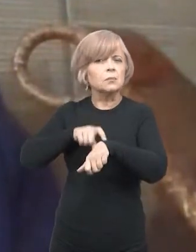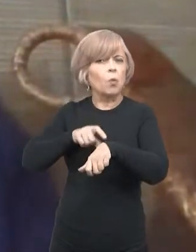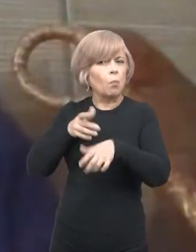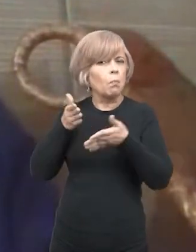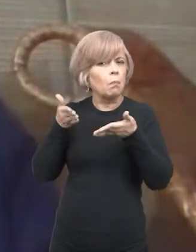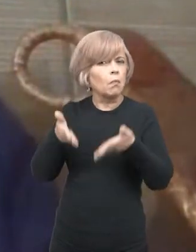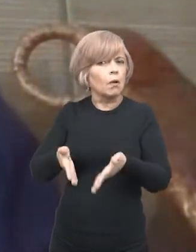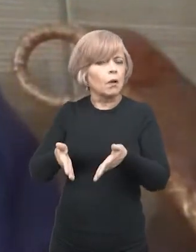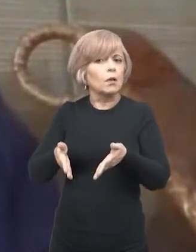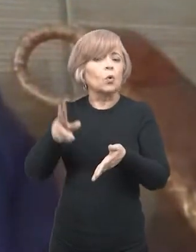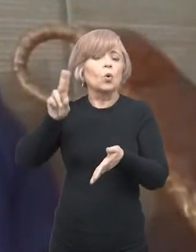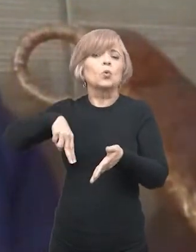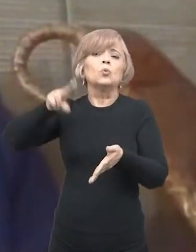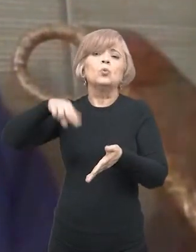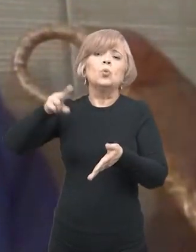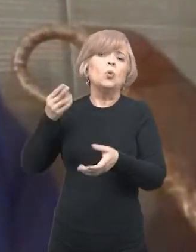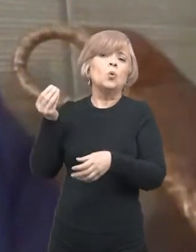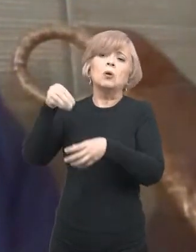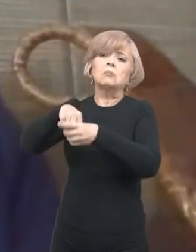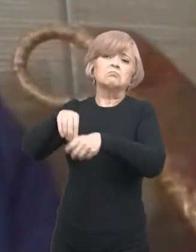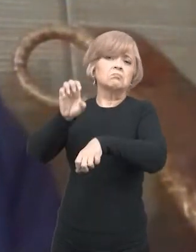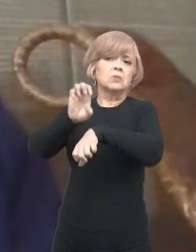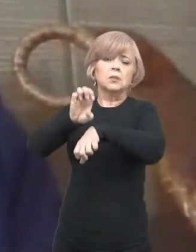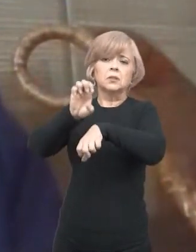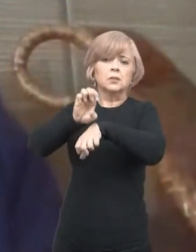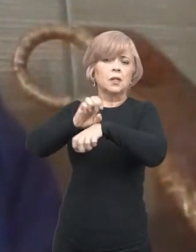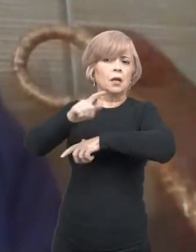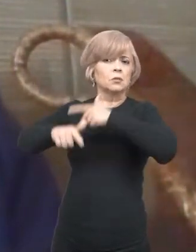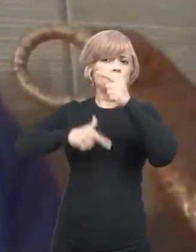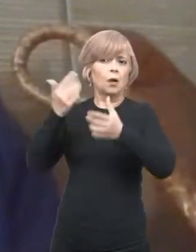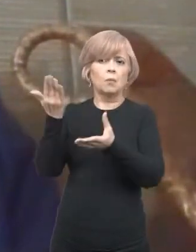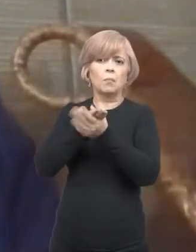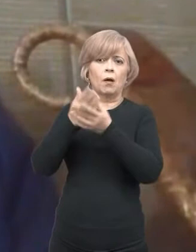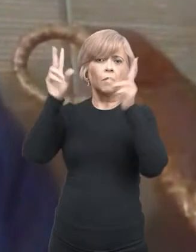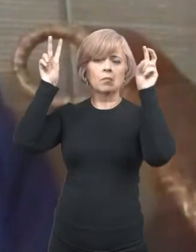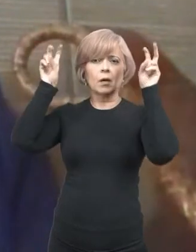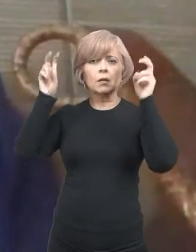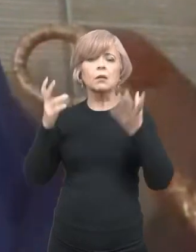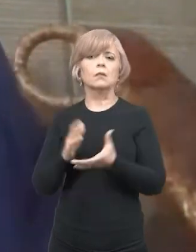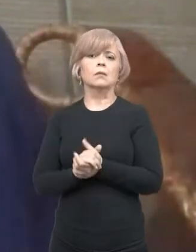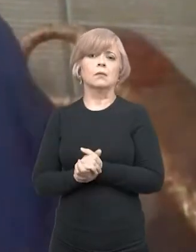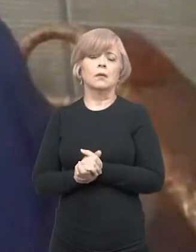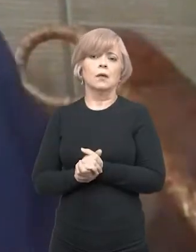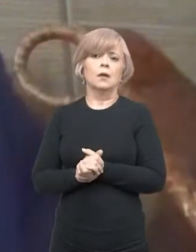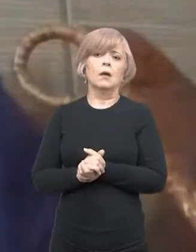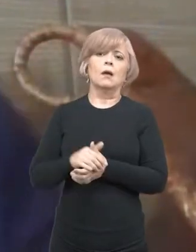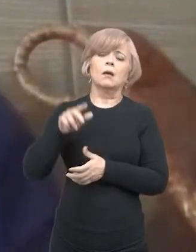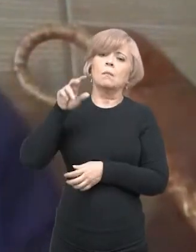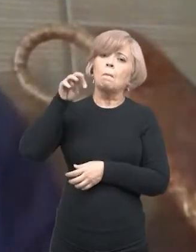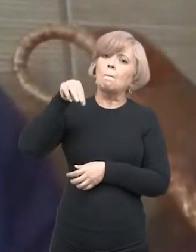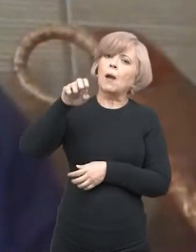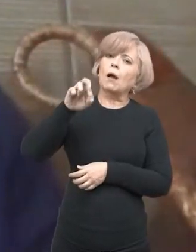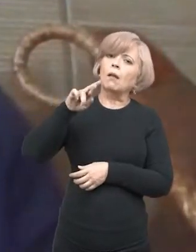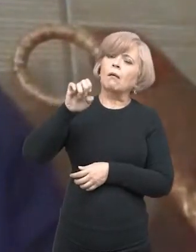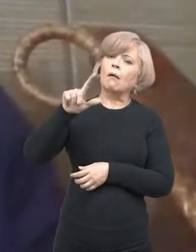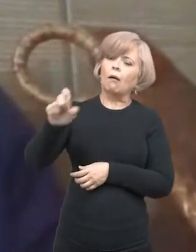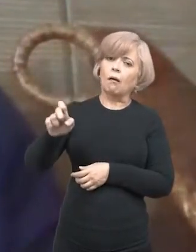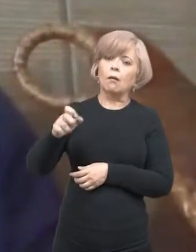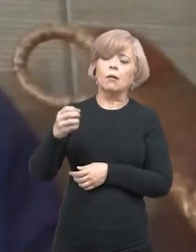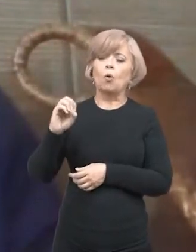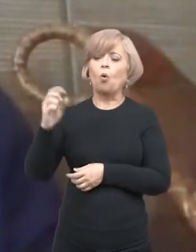elas nunca estiveram presentes no que diz respeito ao caso Marielle ou em outros casos